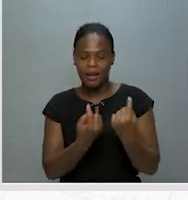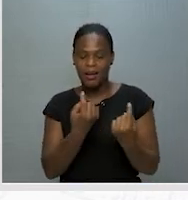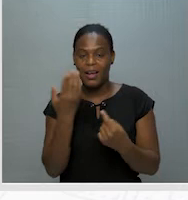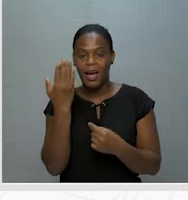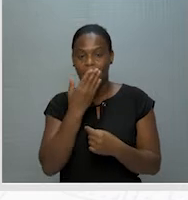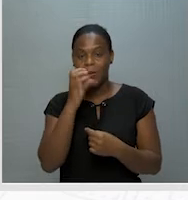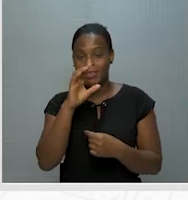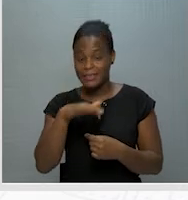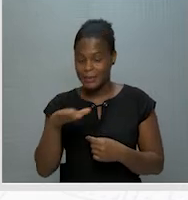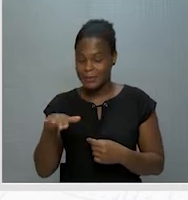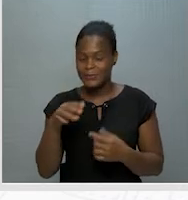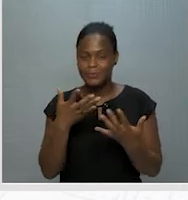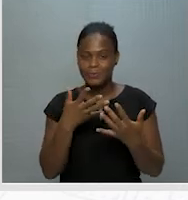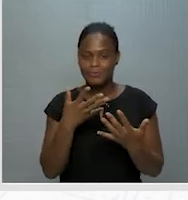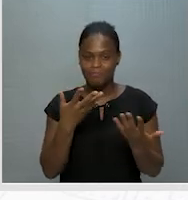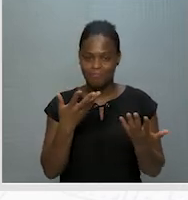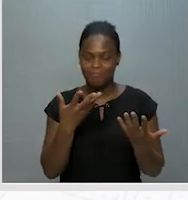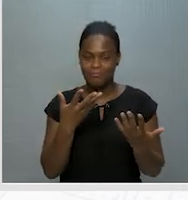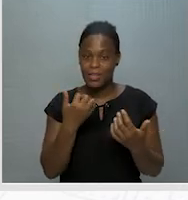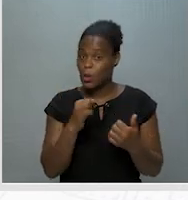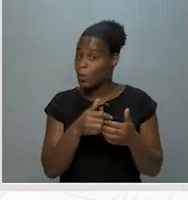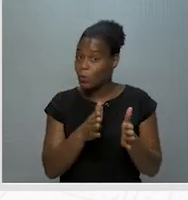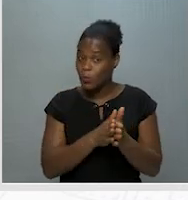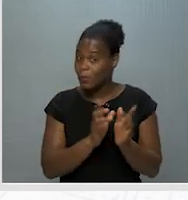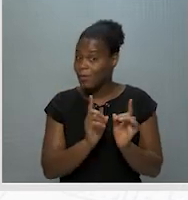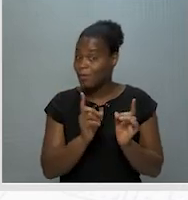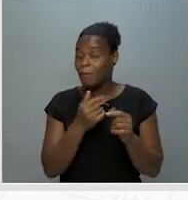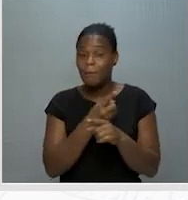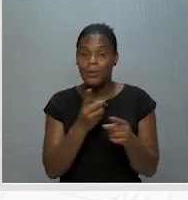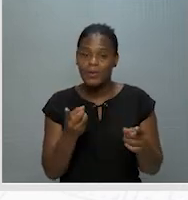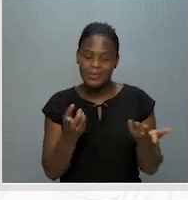uma das aulas de Ciências Integradas. Não todas, porque